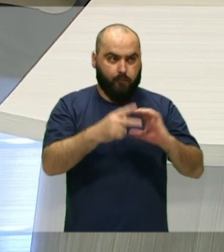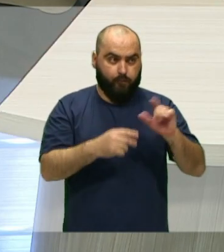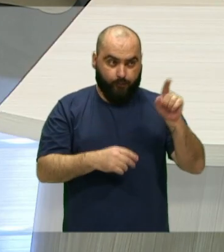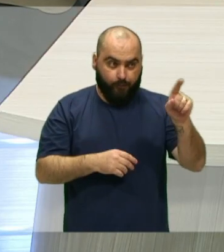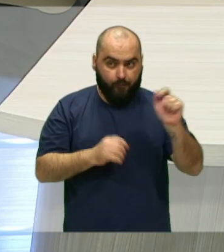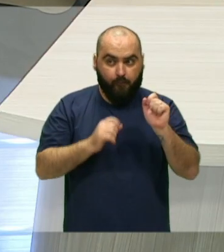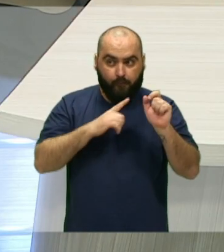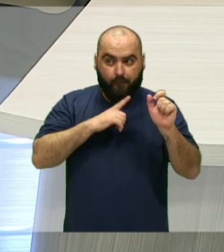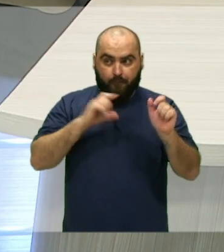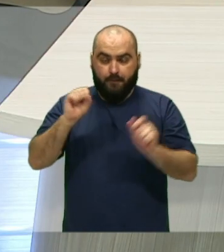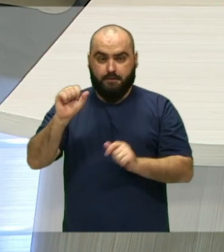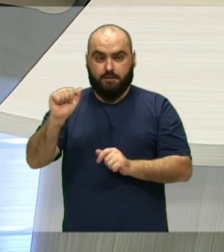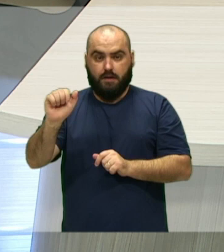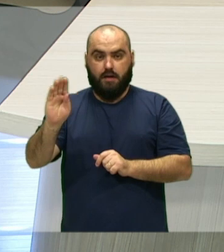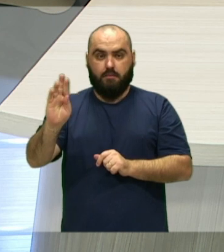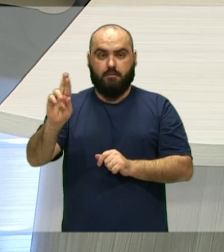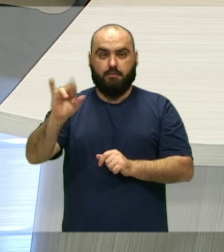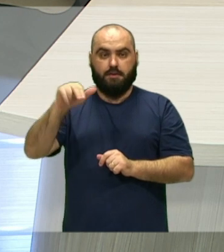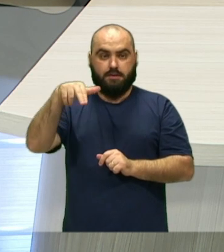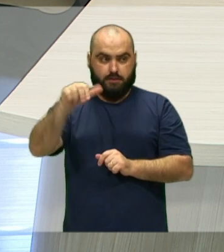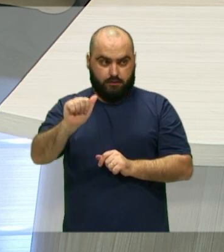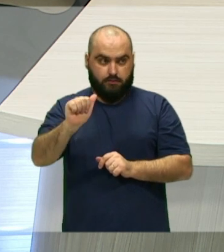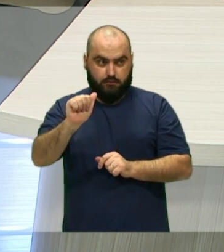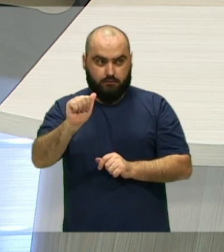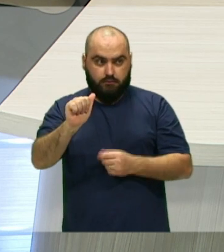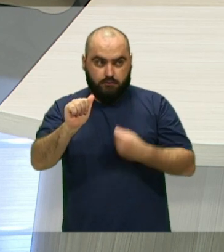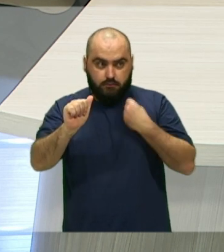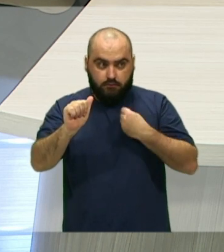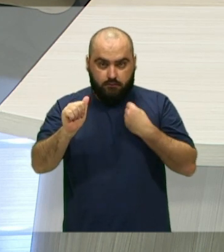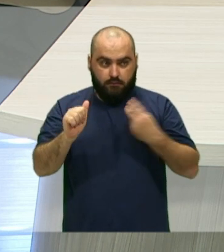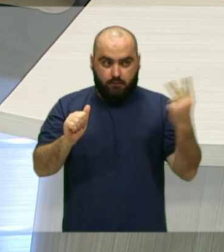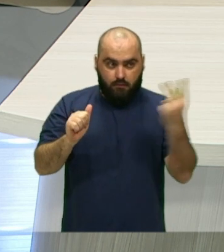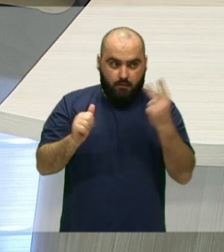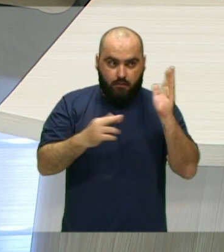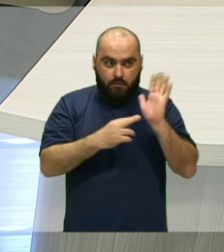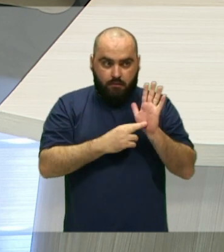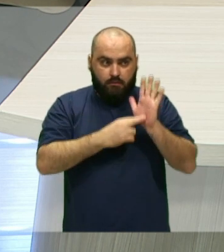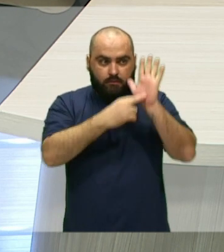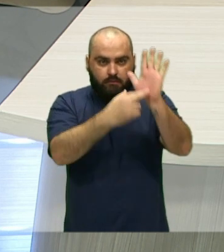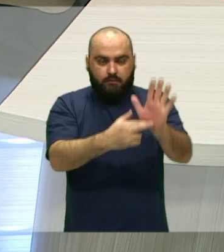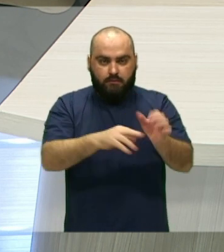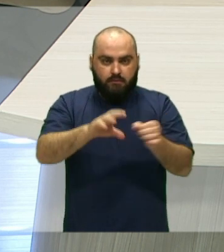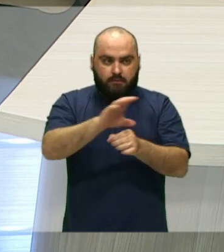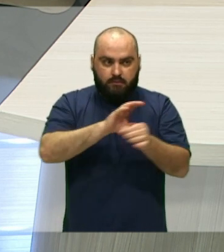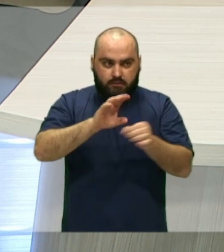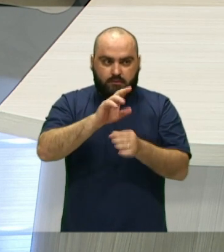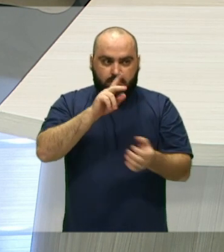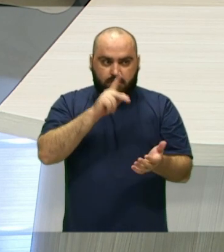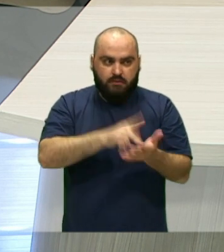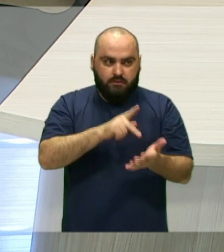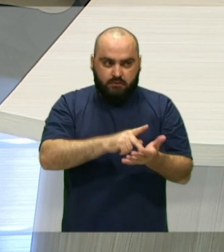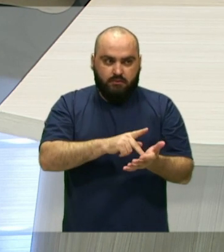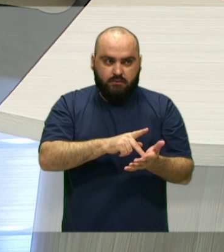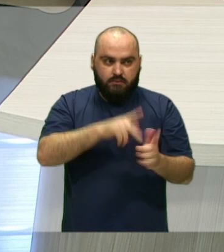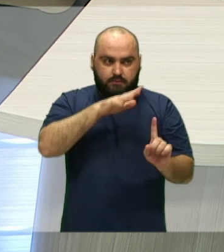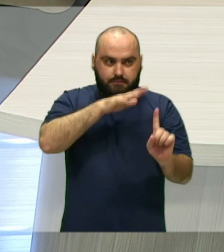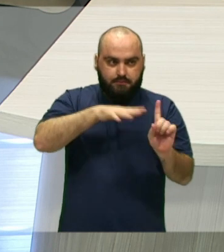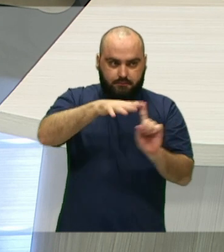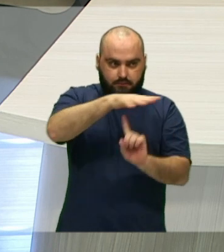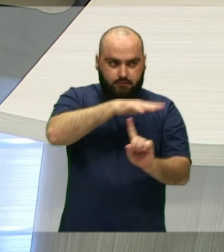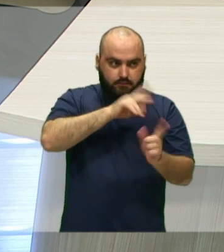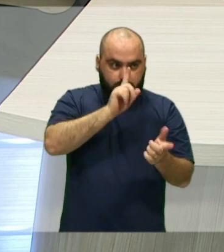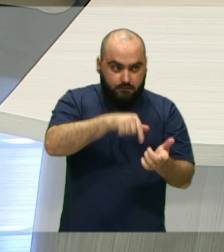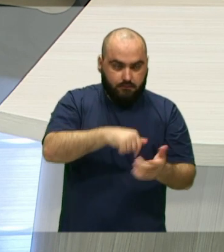Sabrina Schneider que é presidente da Comissão né que representam a a comissão do de gestão ambiental no no grupo isso